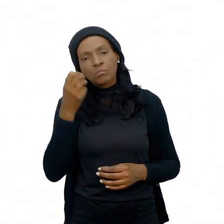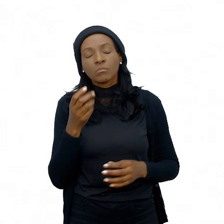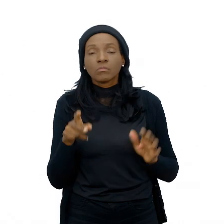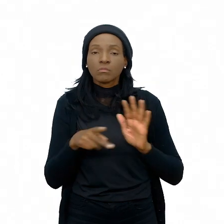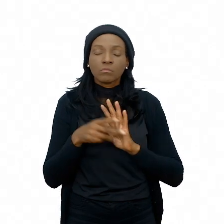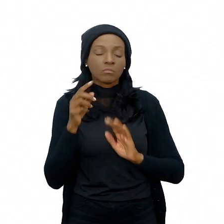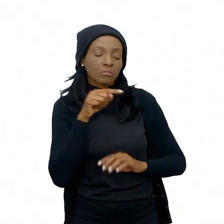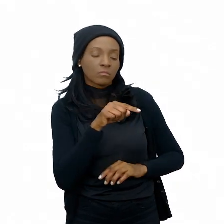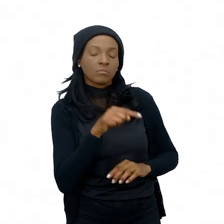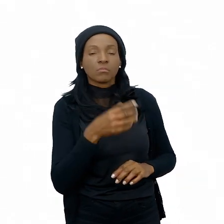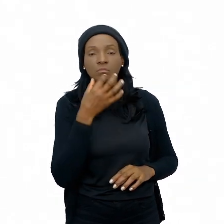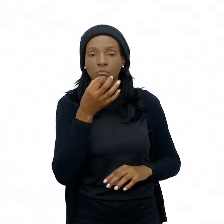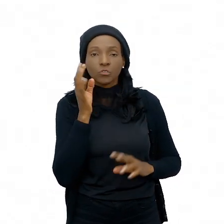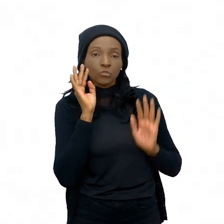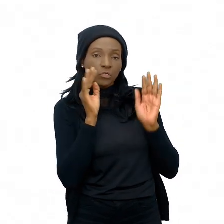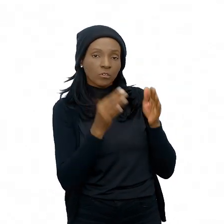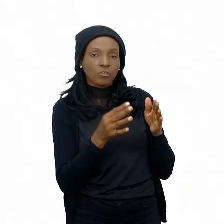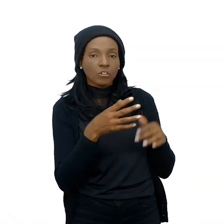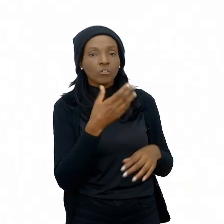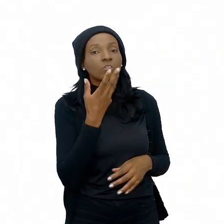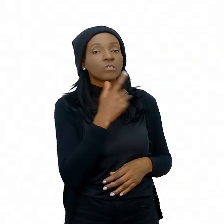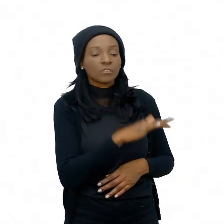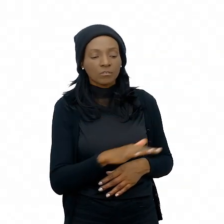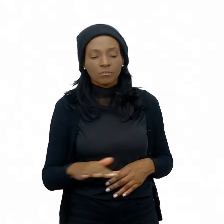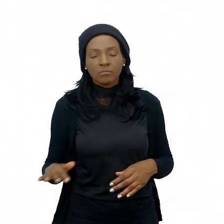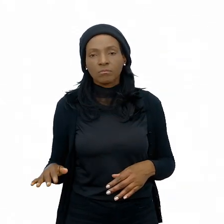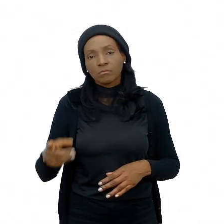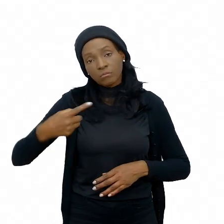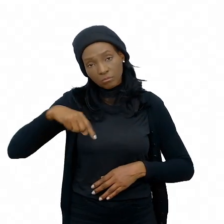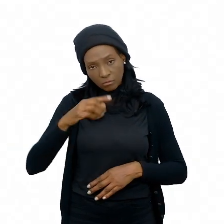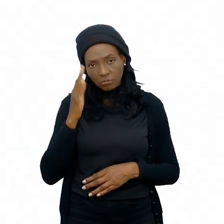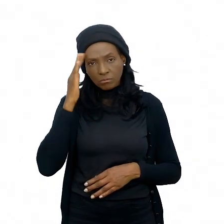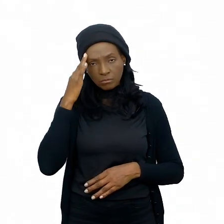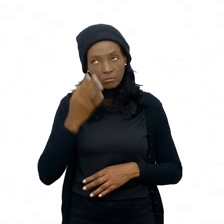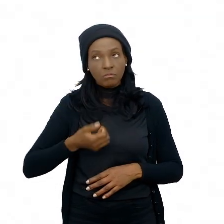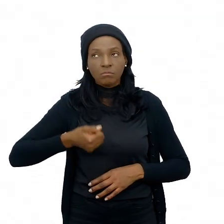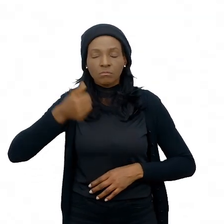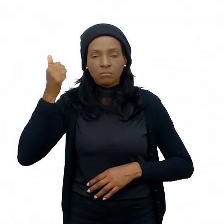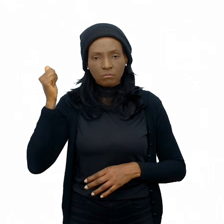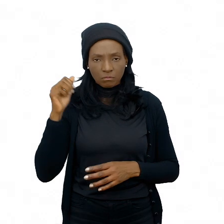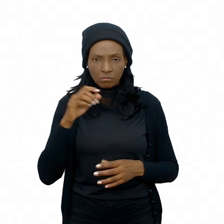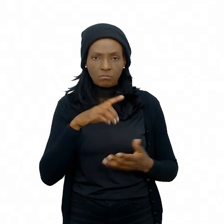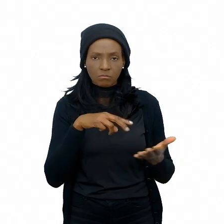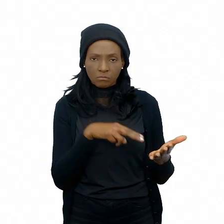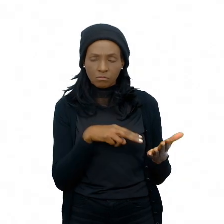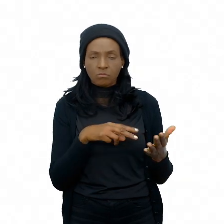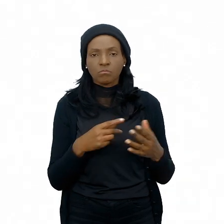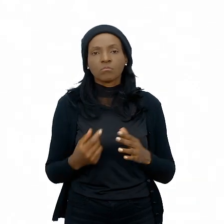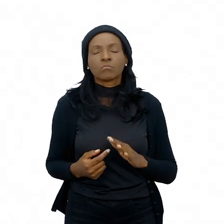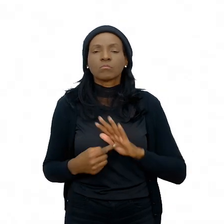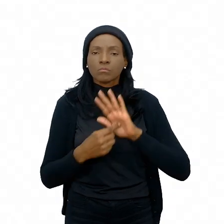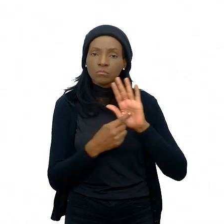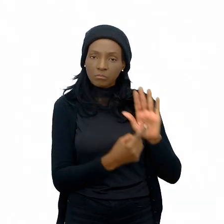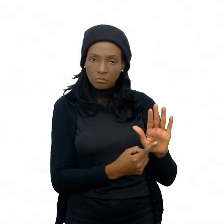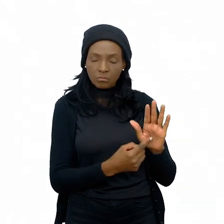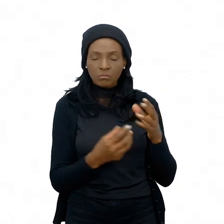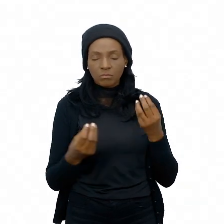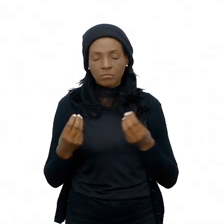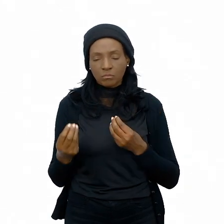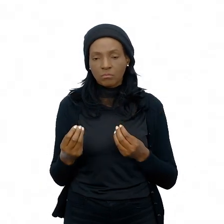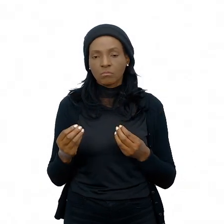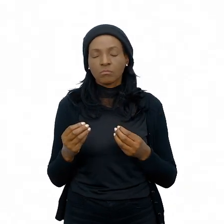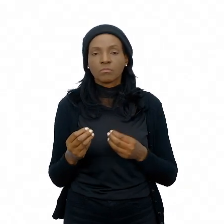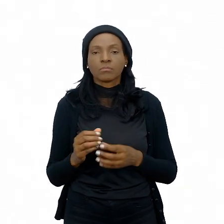crianças. Para que a gente possa entender melhor esse documento, apresentaremos a sua composição.